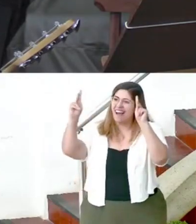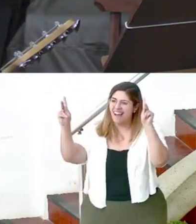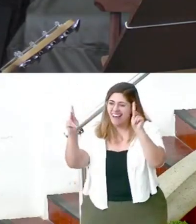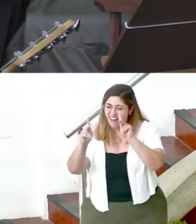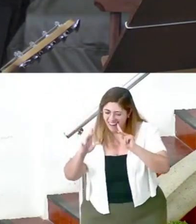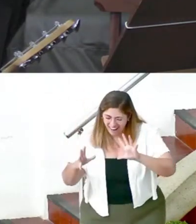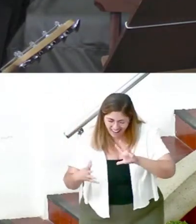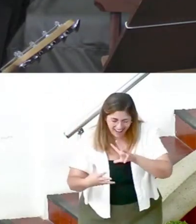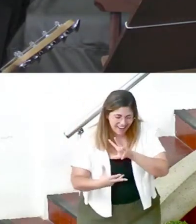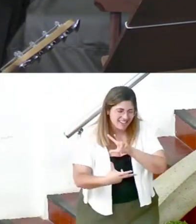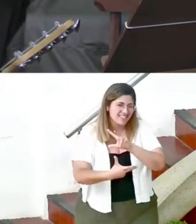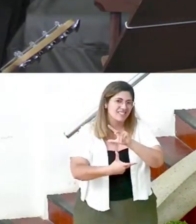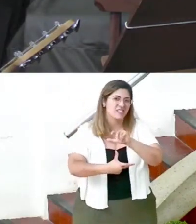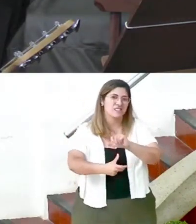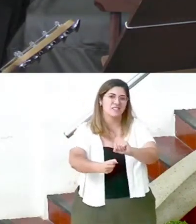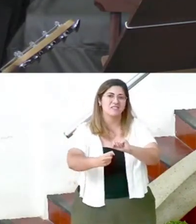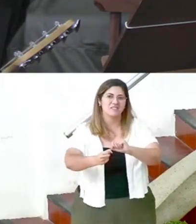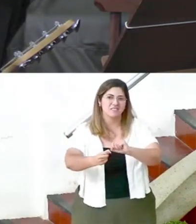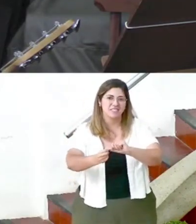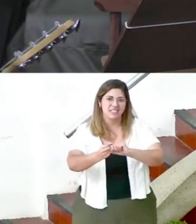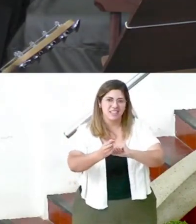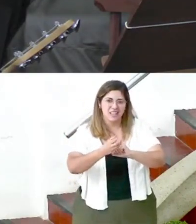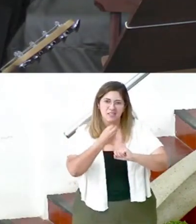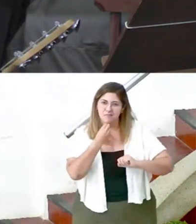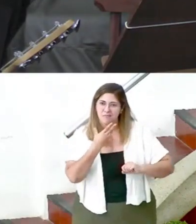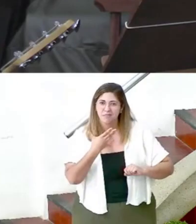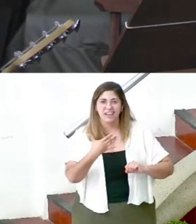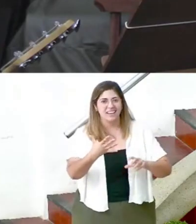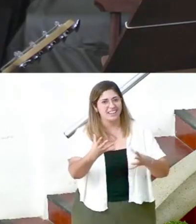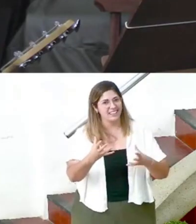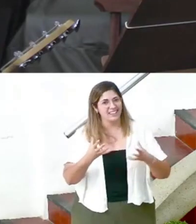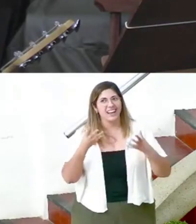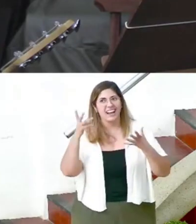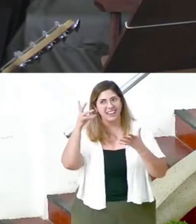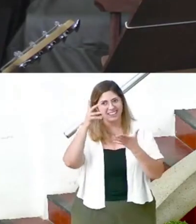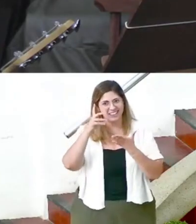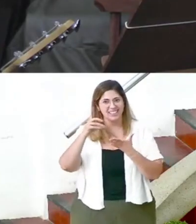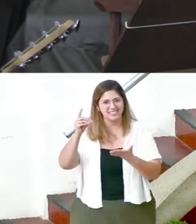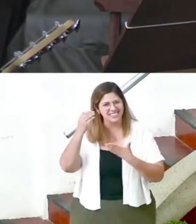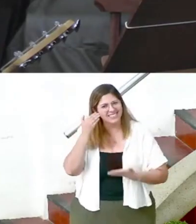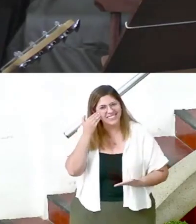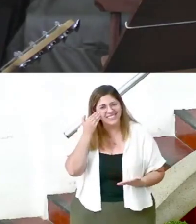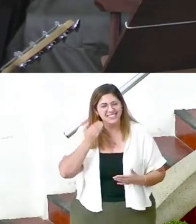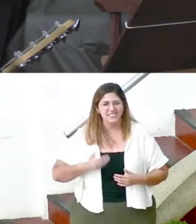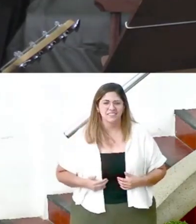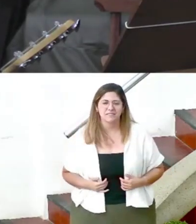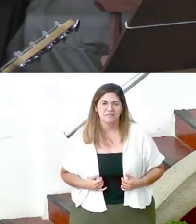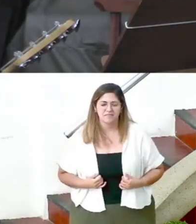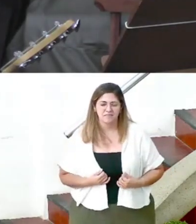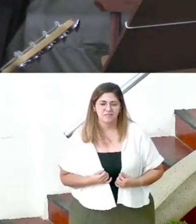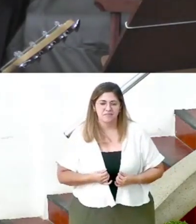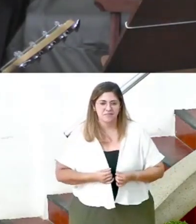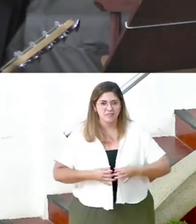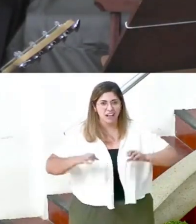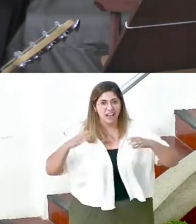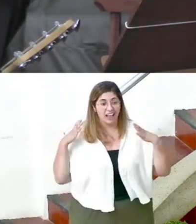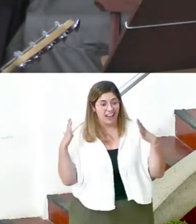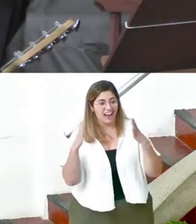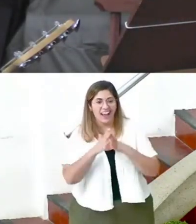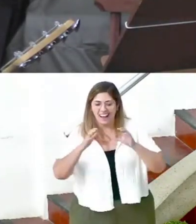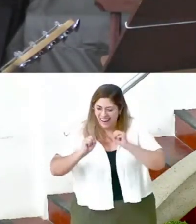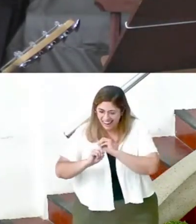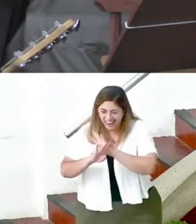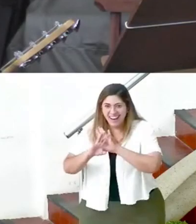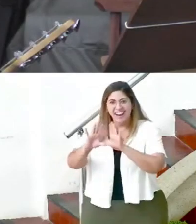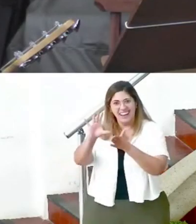na terra, aqueles a quem ele quer bem. Quem primeiro deu glória foram os anjos. Os anjos deram essa glória.